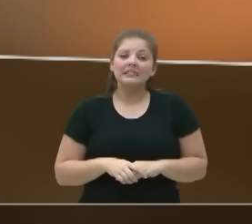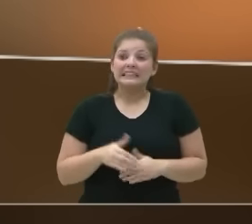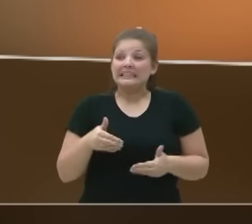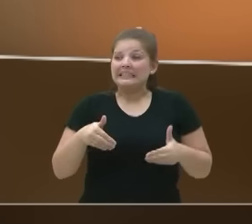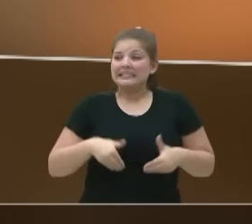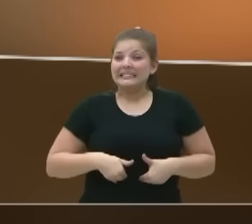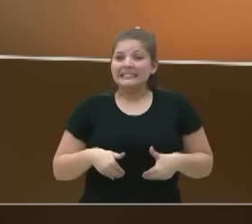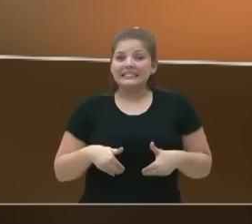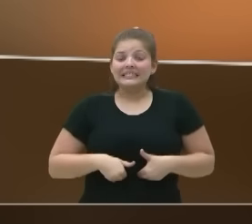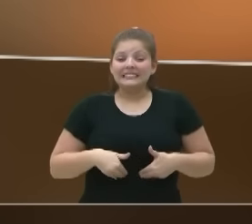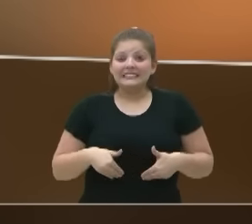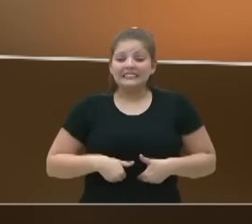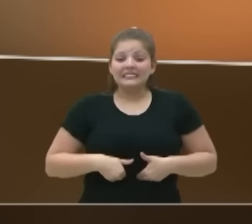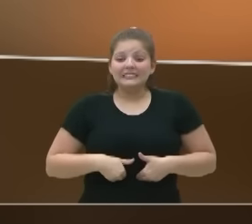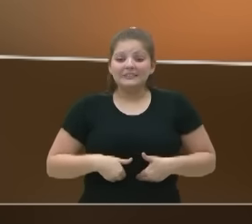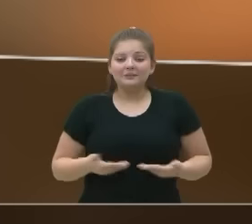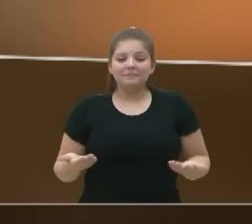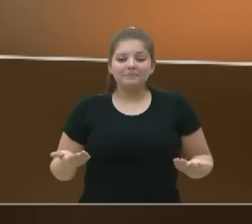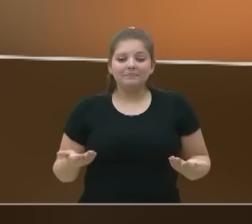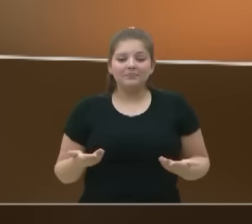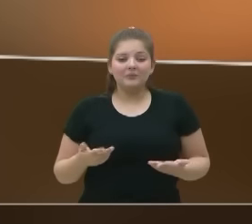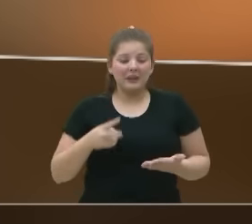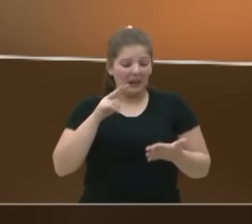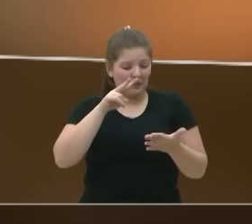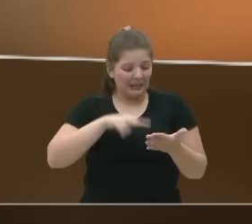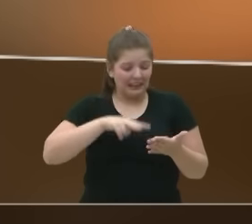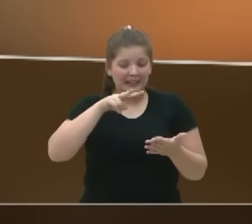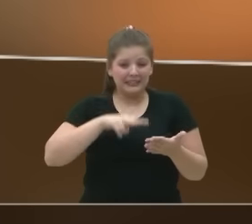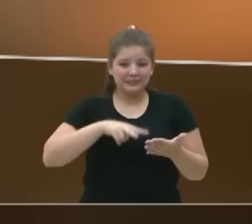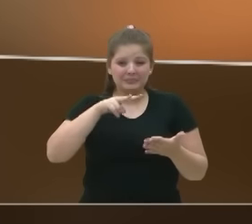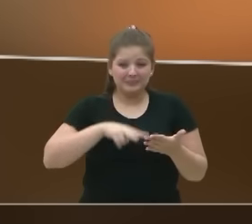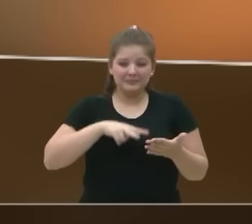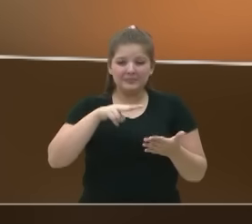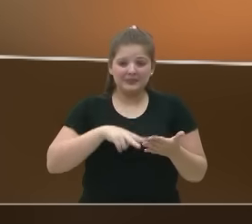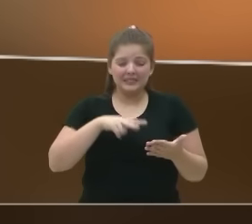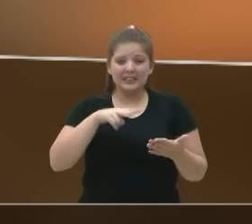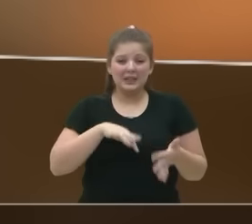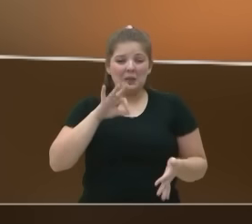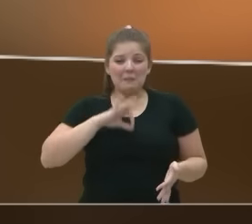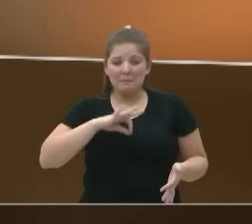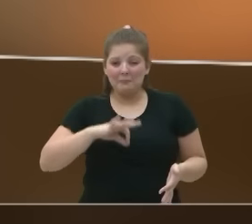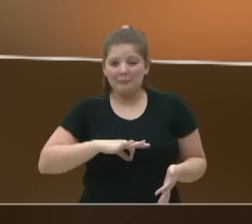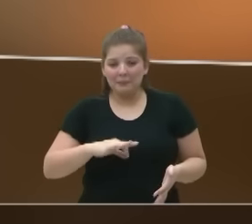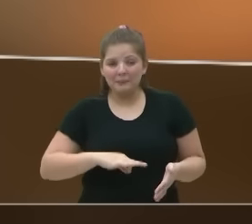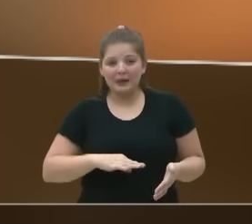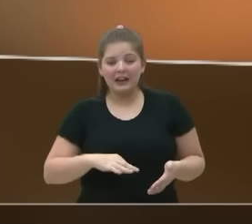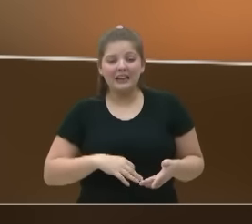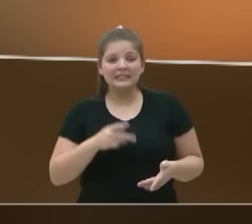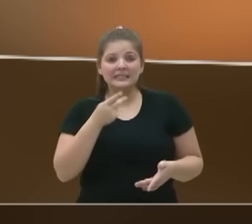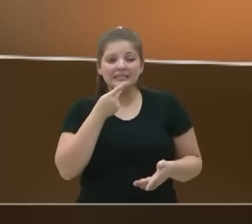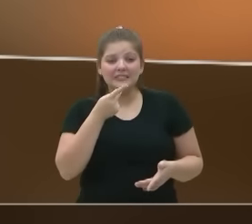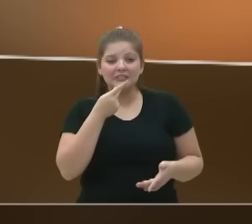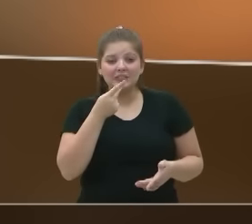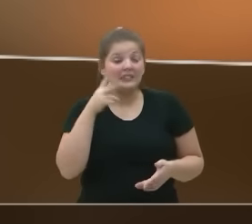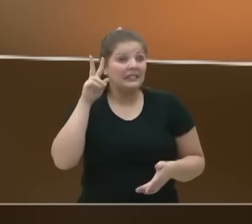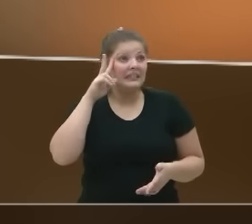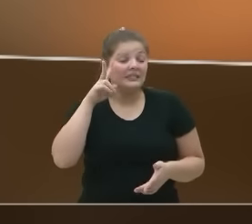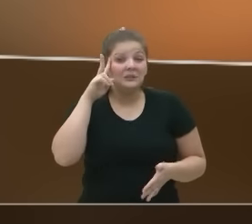famintos. Eu li várias coisas de freis franciscanos contando